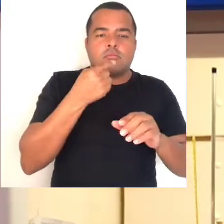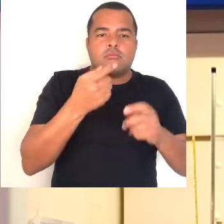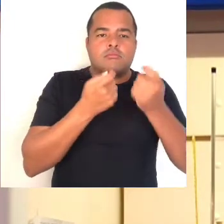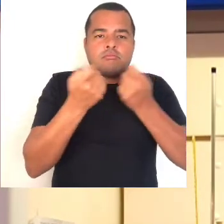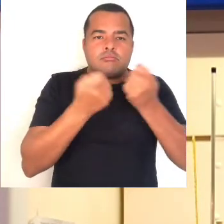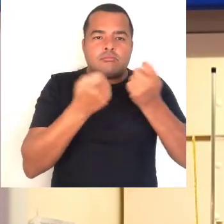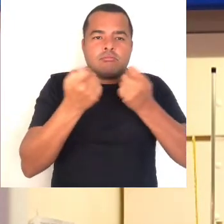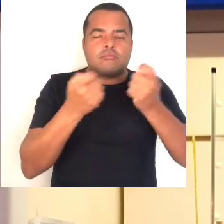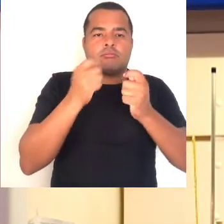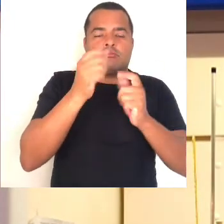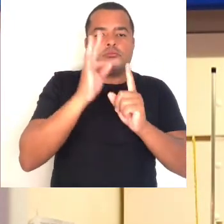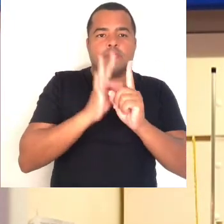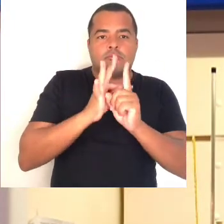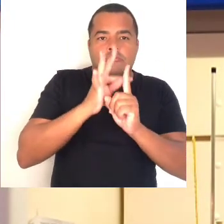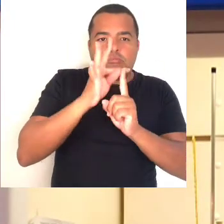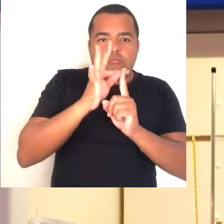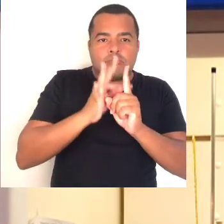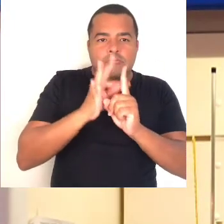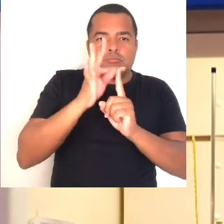deixei aqui a temperatura